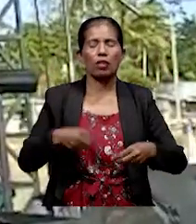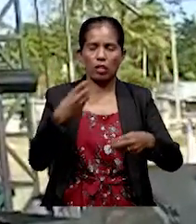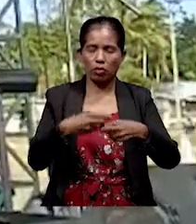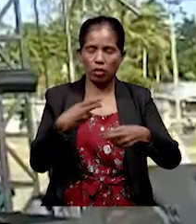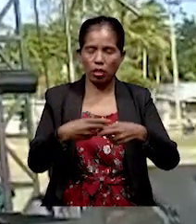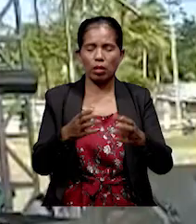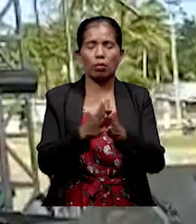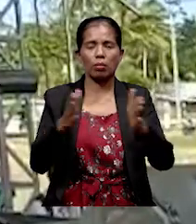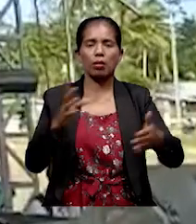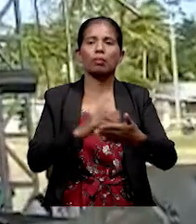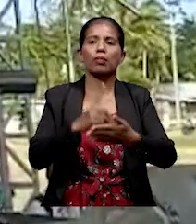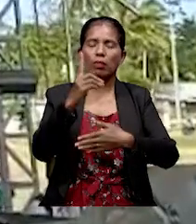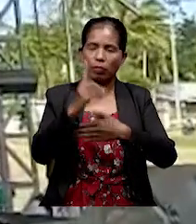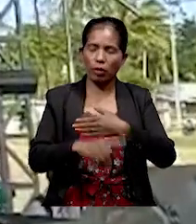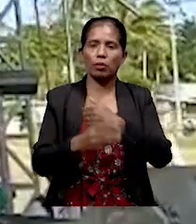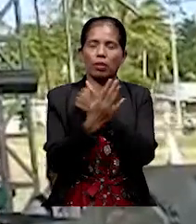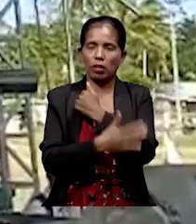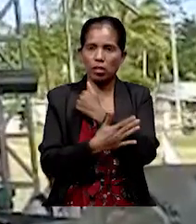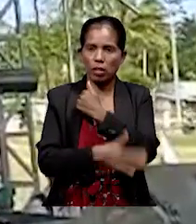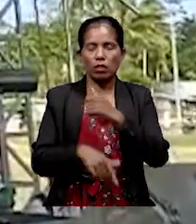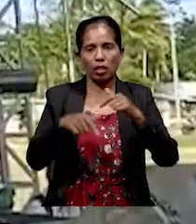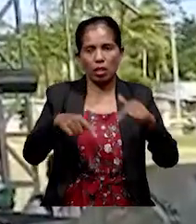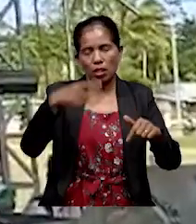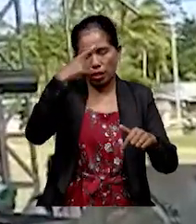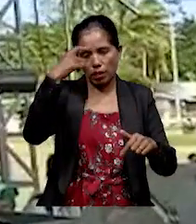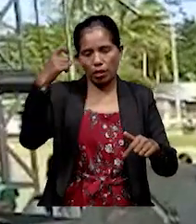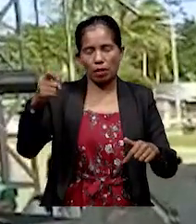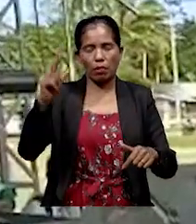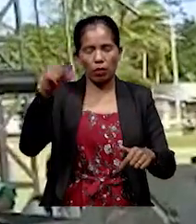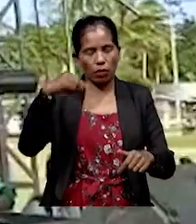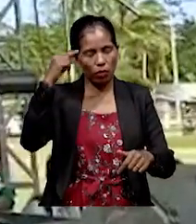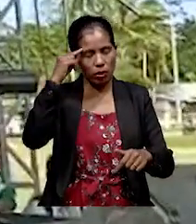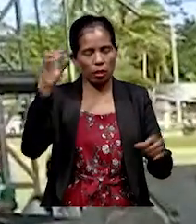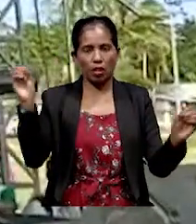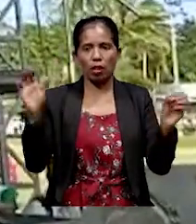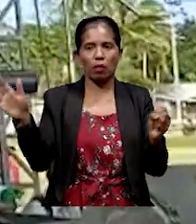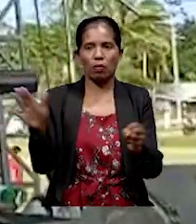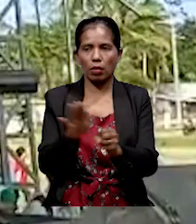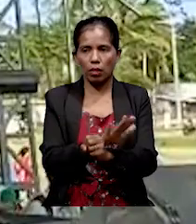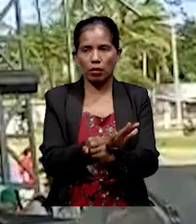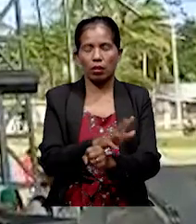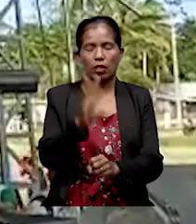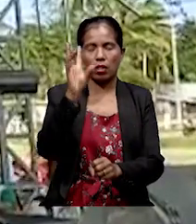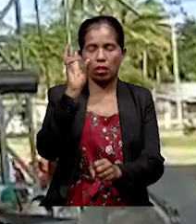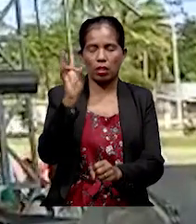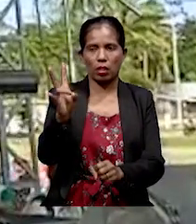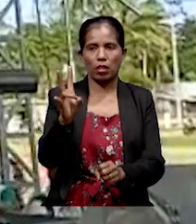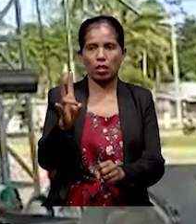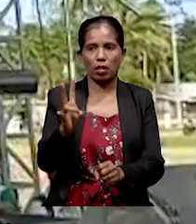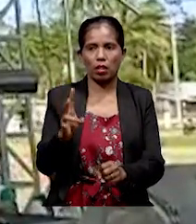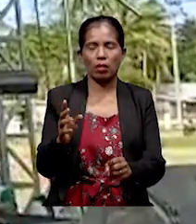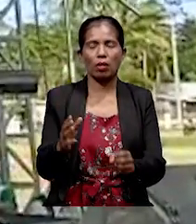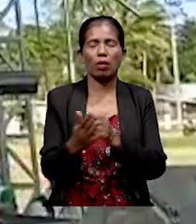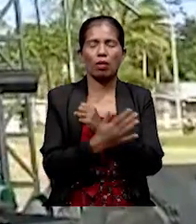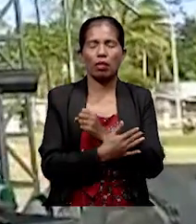o desenvolvimento da ida, né? Também o governo lá completa, na Egito, quedas, o pasta é importante,